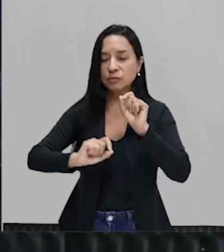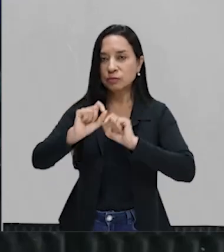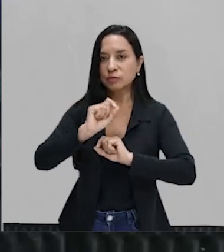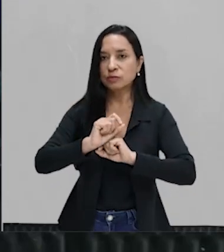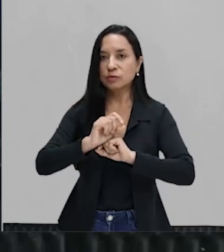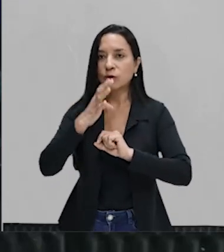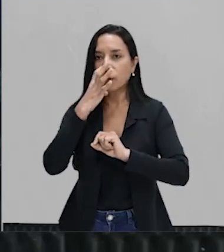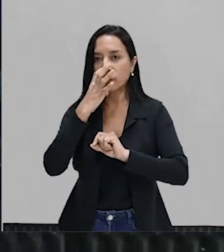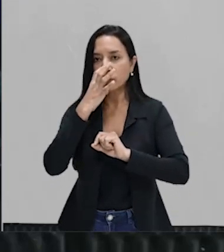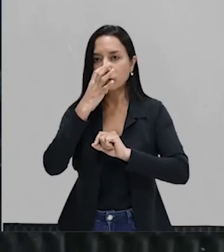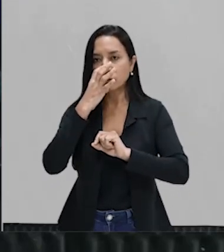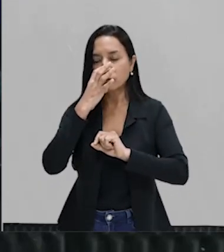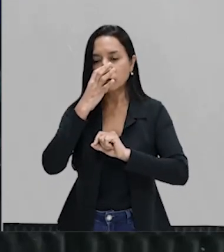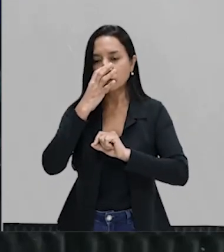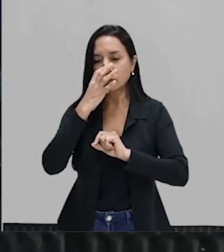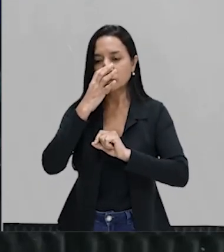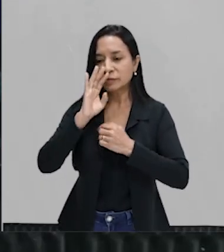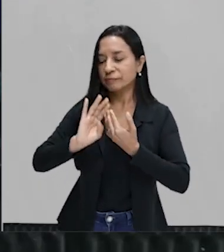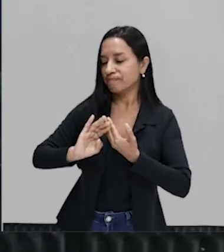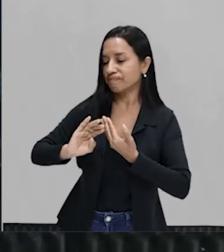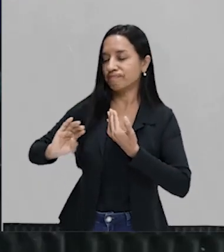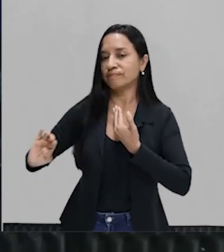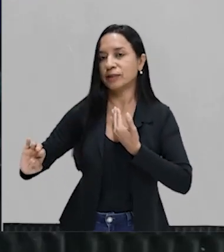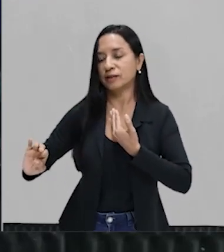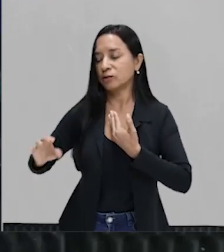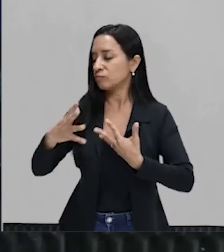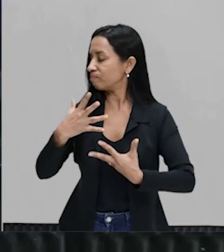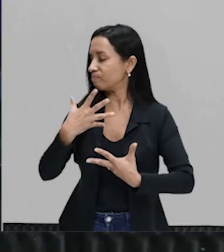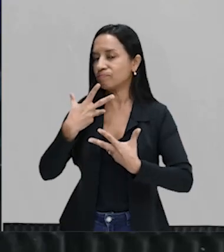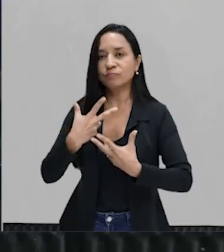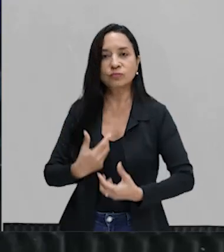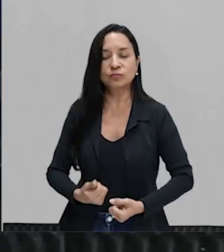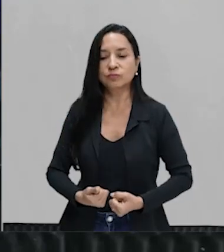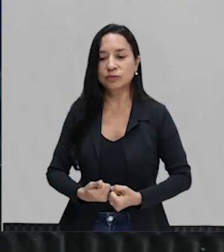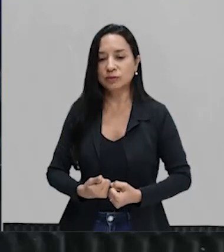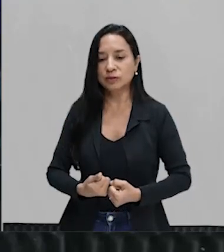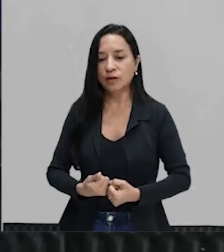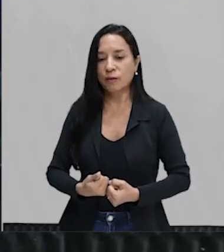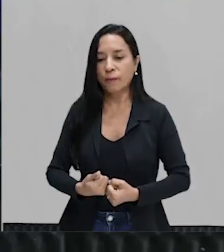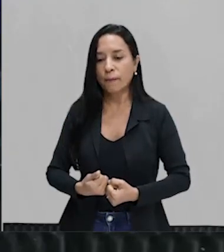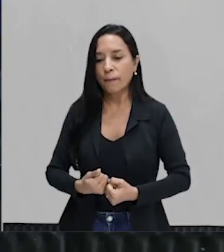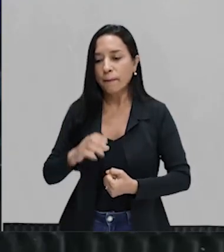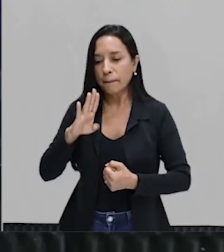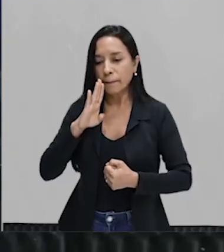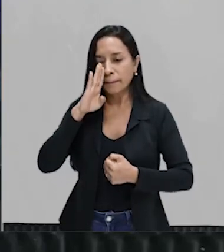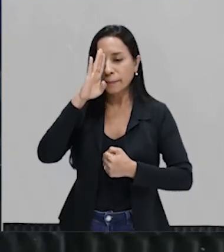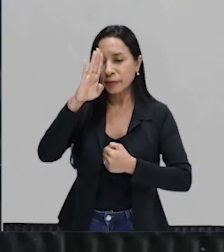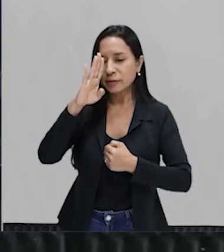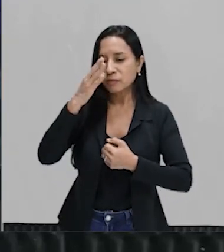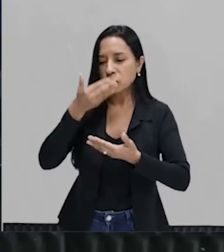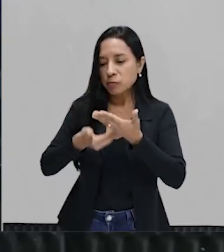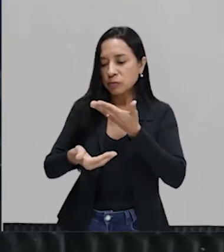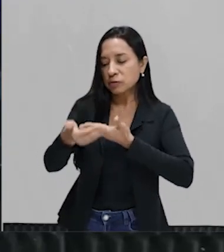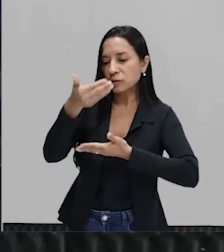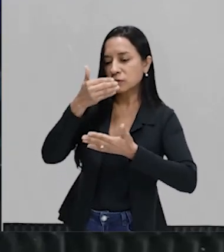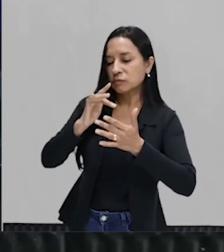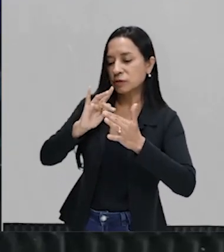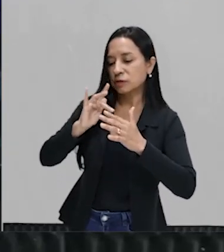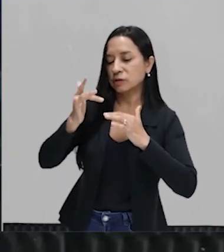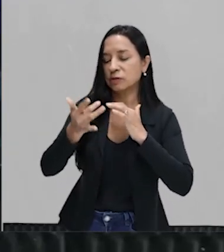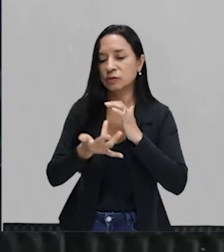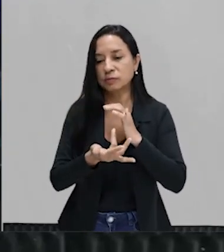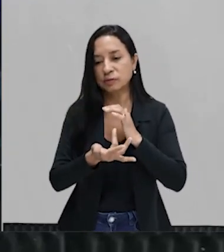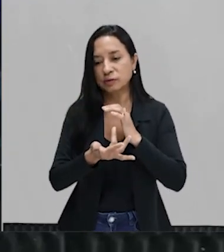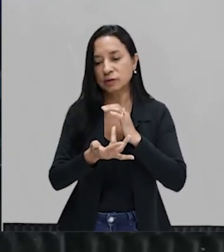observamos a negação, principalmente através das redes sociais, dos acontecimentos históricos, dos fatos históricos,